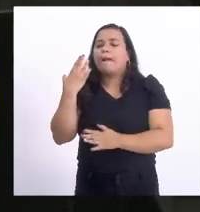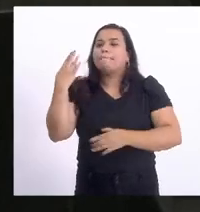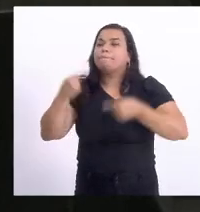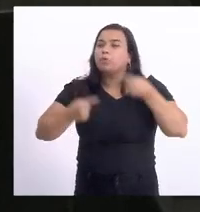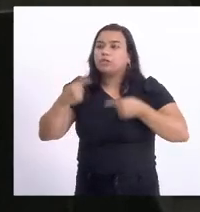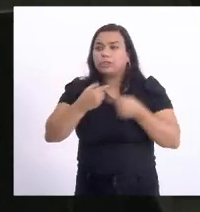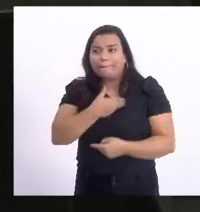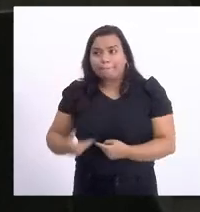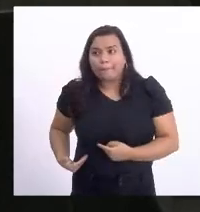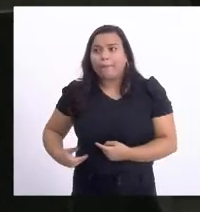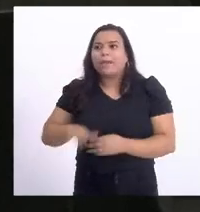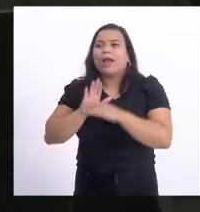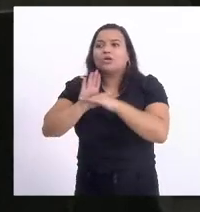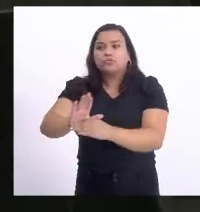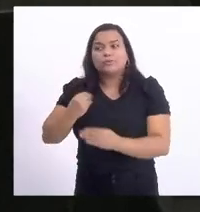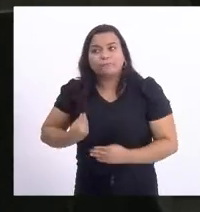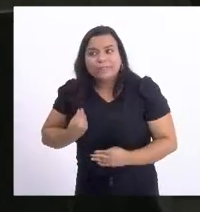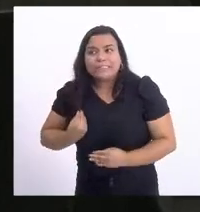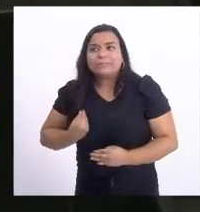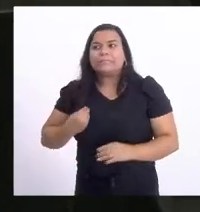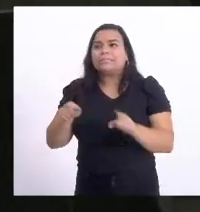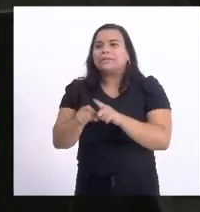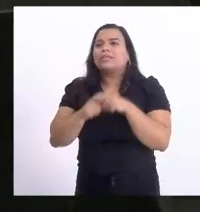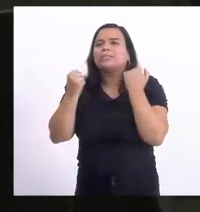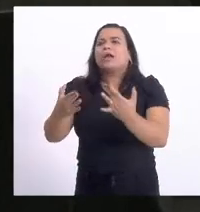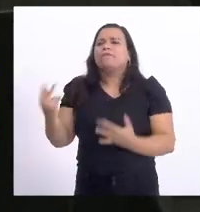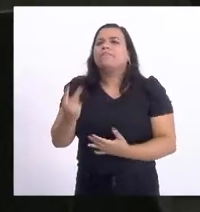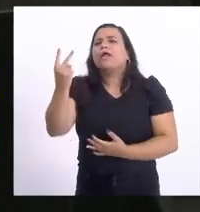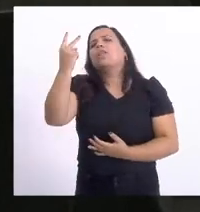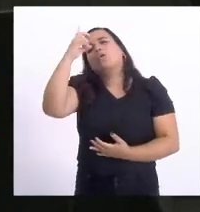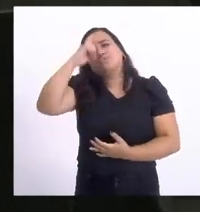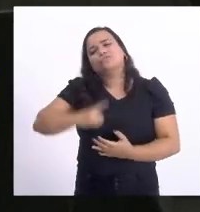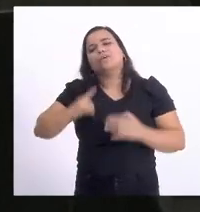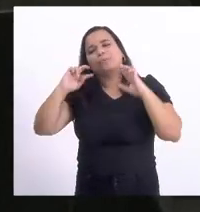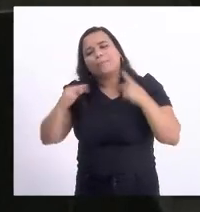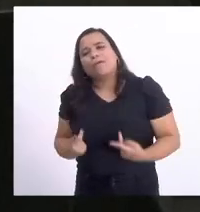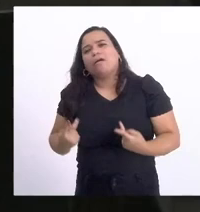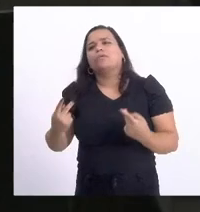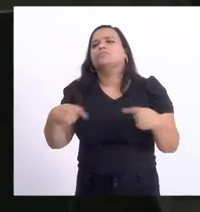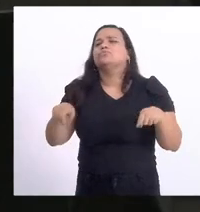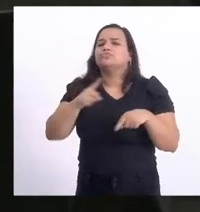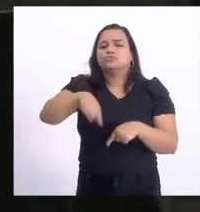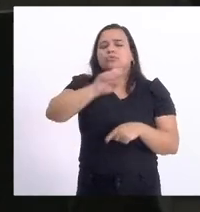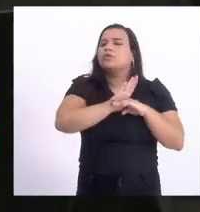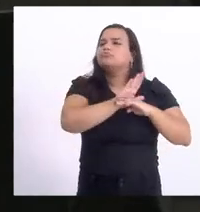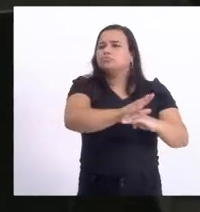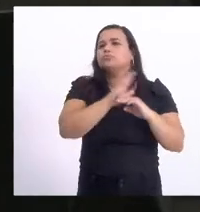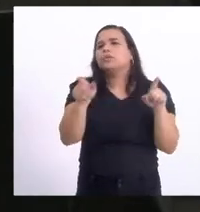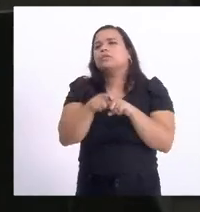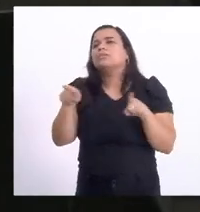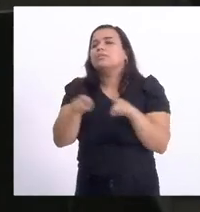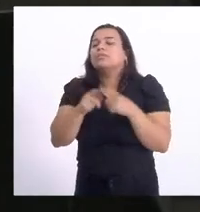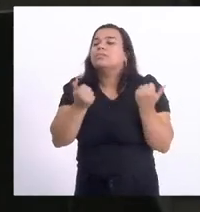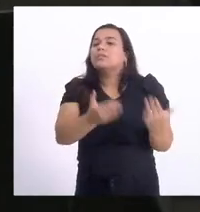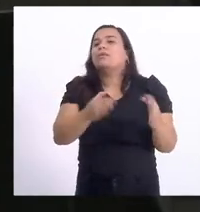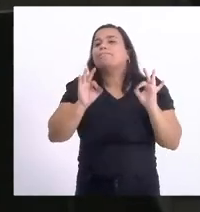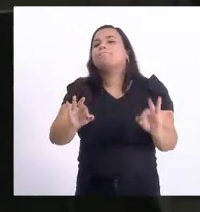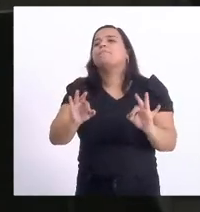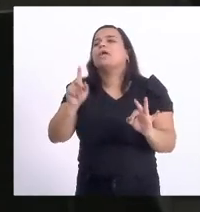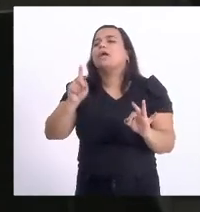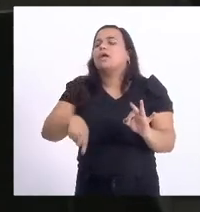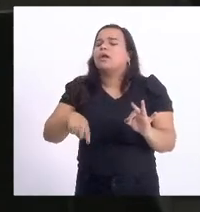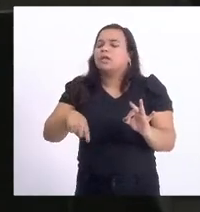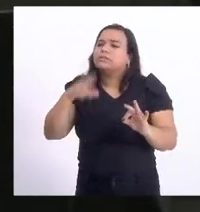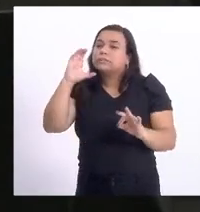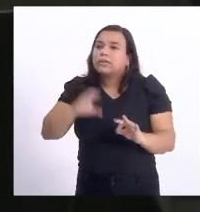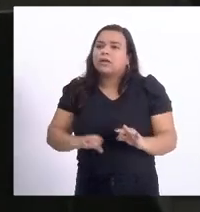que resguarde a vida, que valorize os direitos humanos destes e garanta, sobretudo, o exercício da